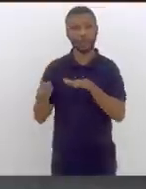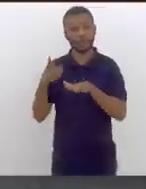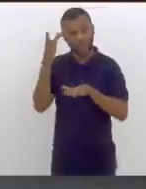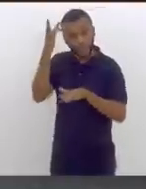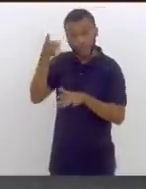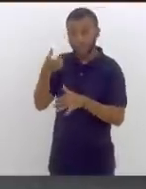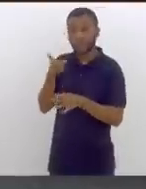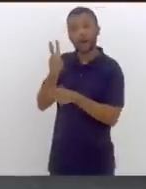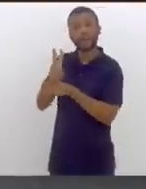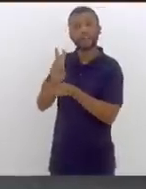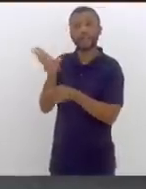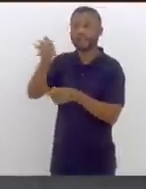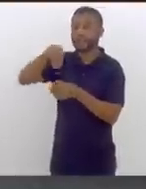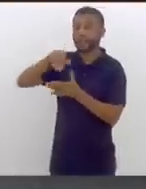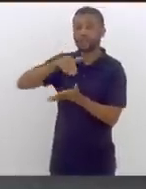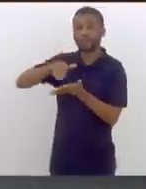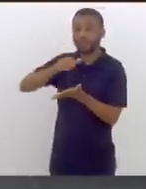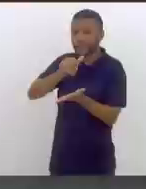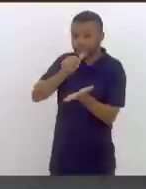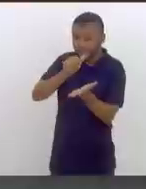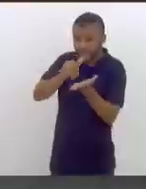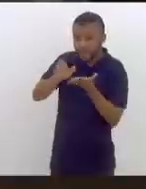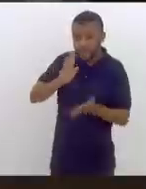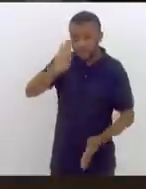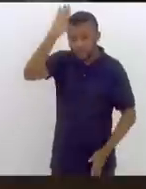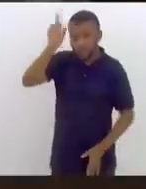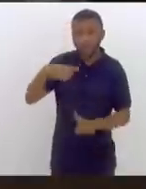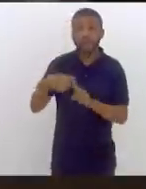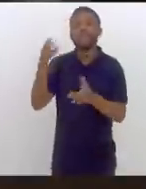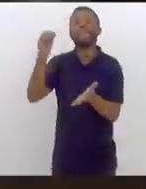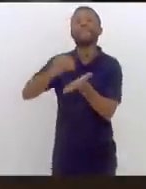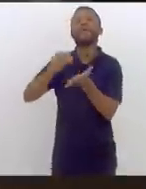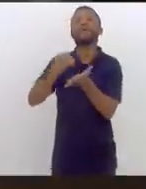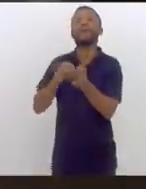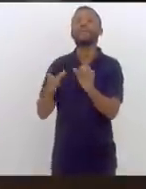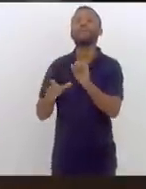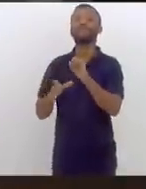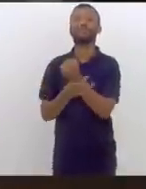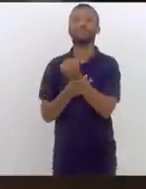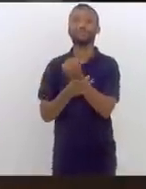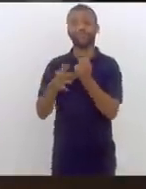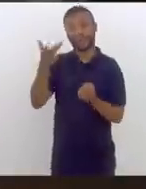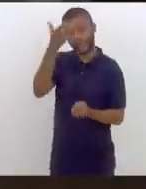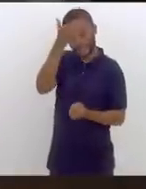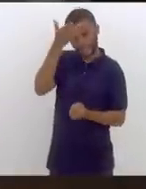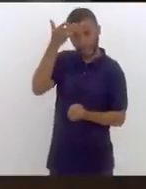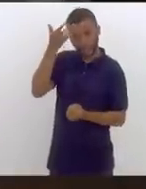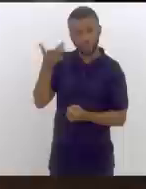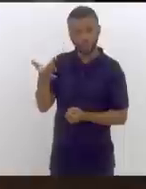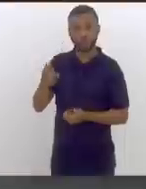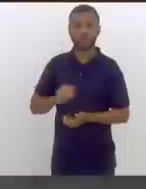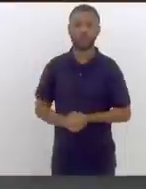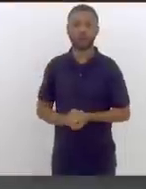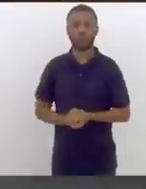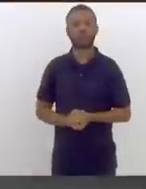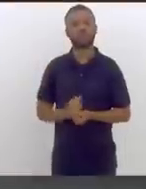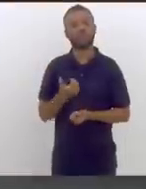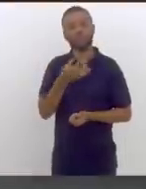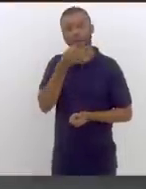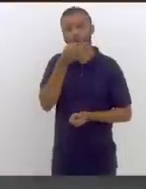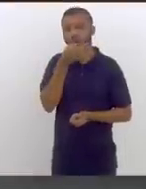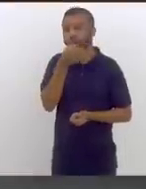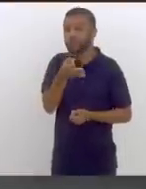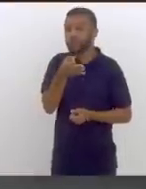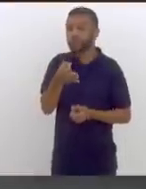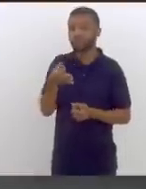no meu escritório ele foi demitido porque não tinha estabilidade saúde mental então eu deixo aqui a minha palavra e deixo aqui a